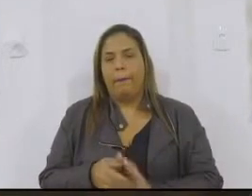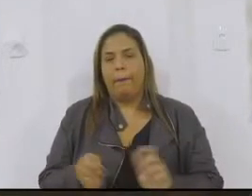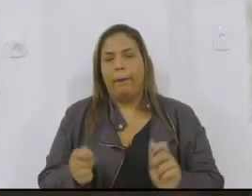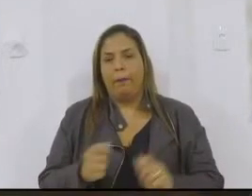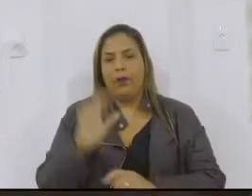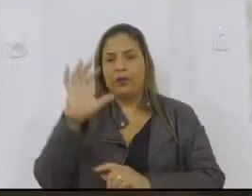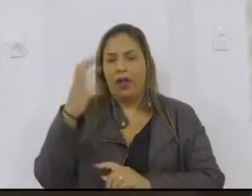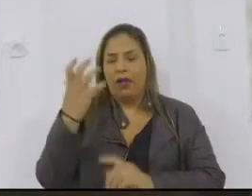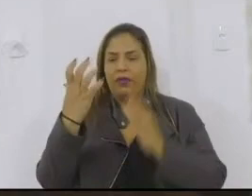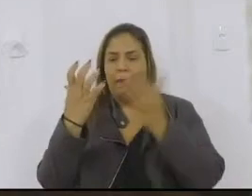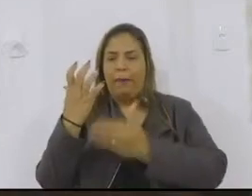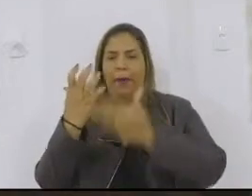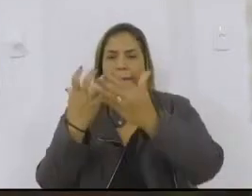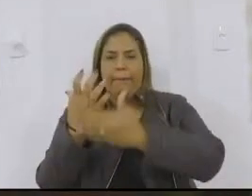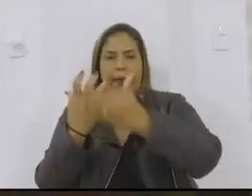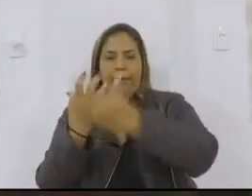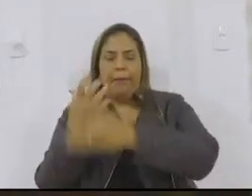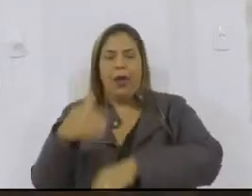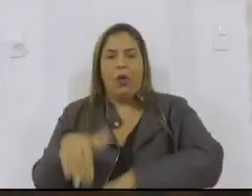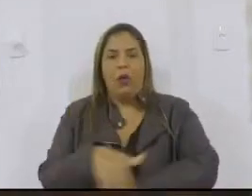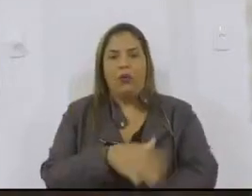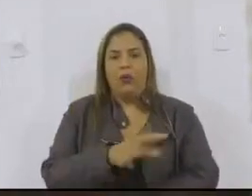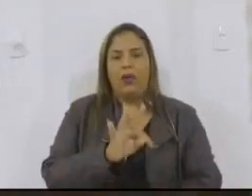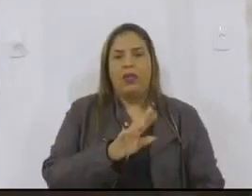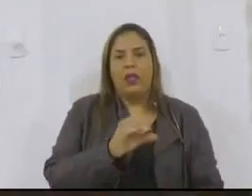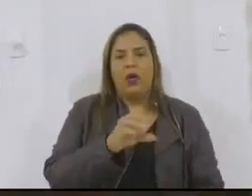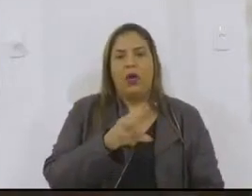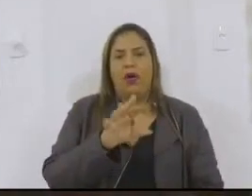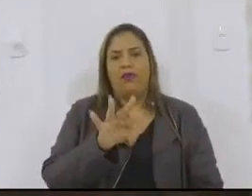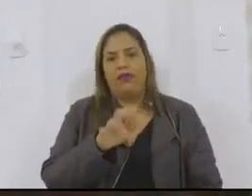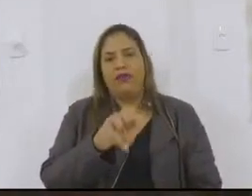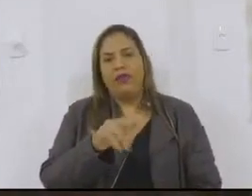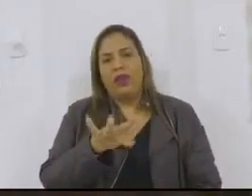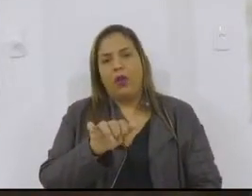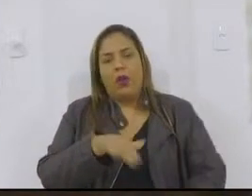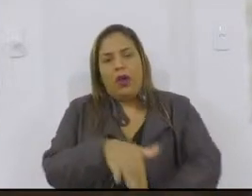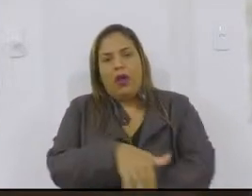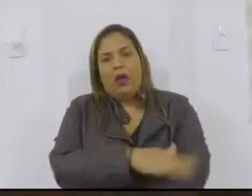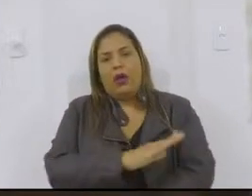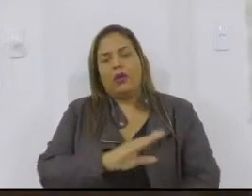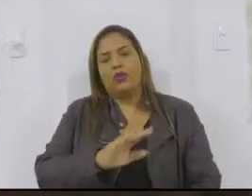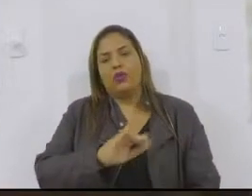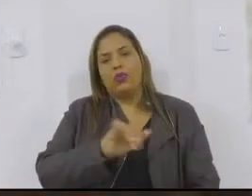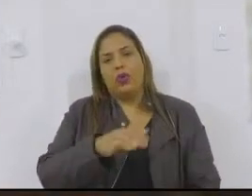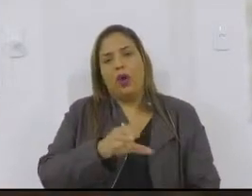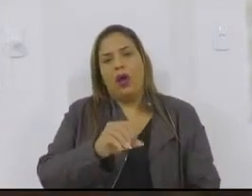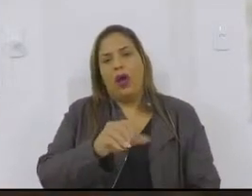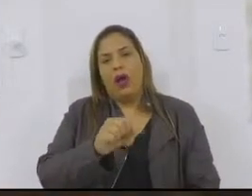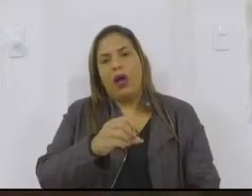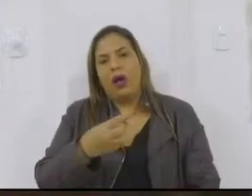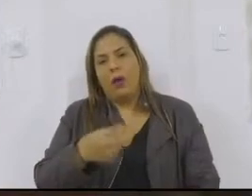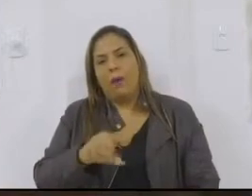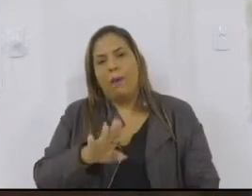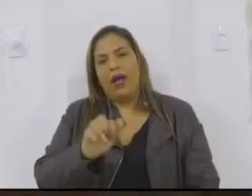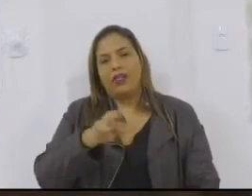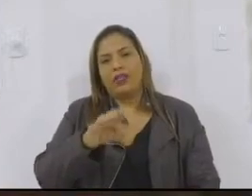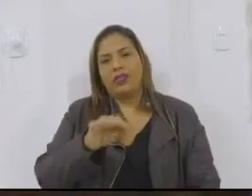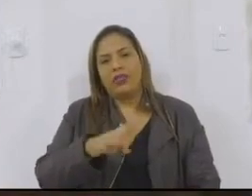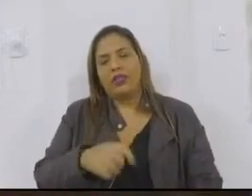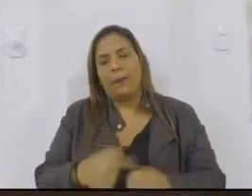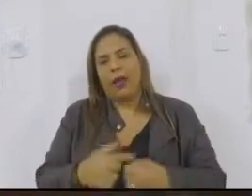de galhos de árvores na rua Teófilo Bernardo, esquina com a rua João Batista Cáfaro, na Vila Corte. Em